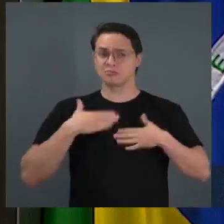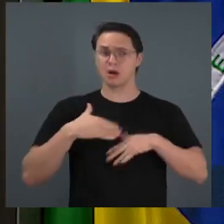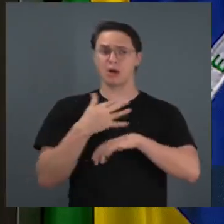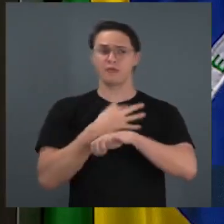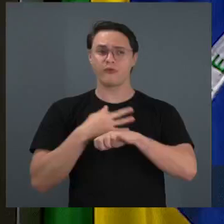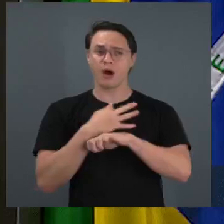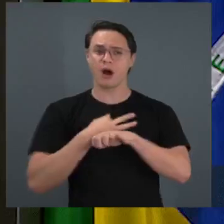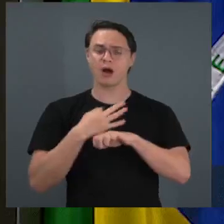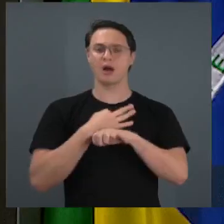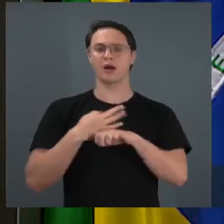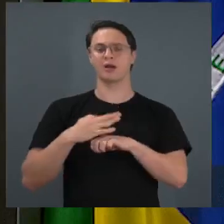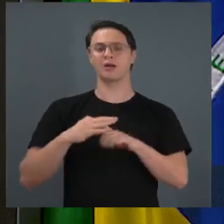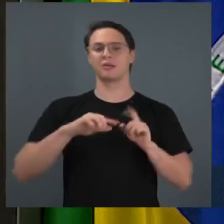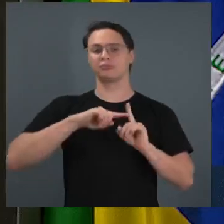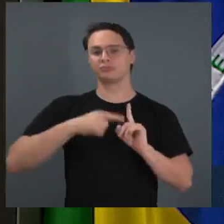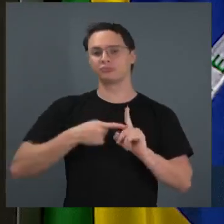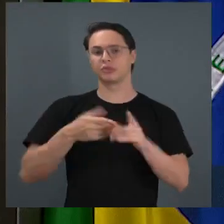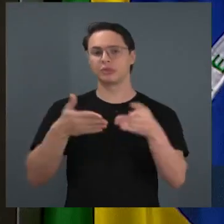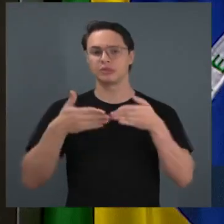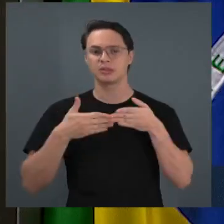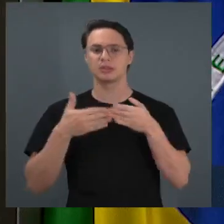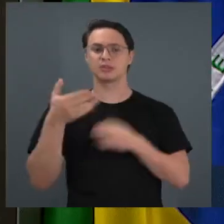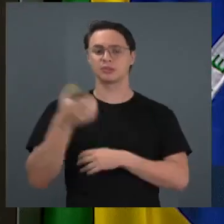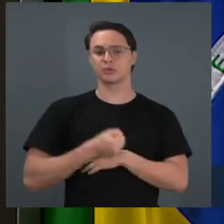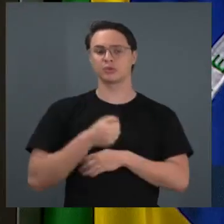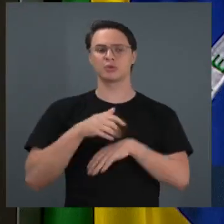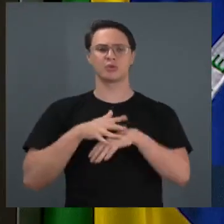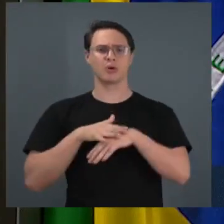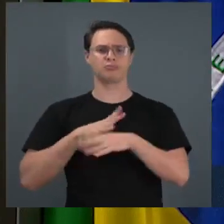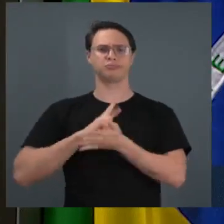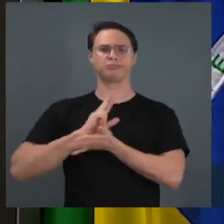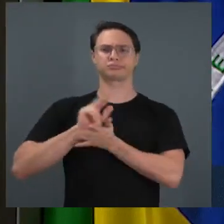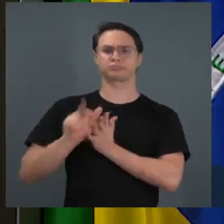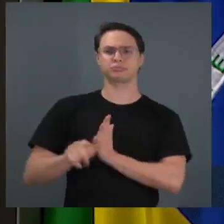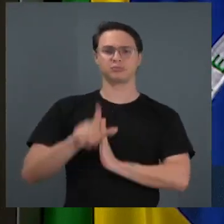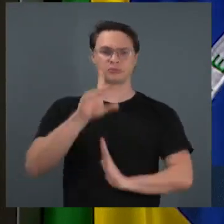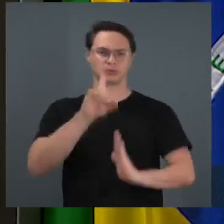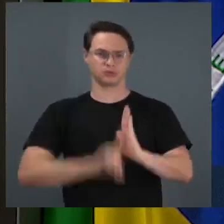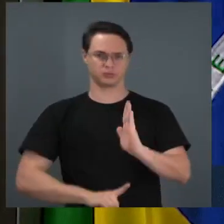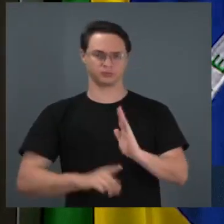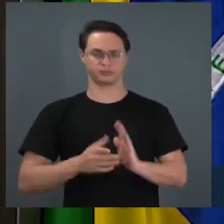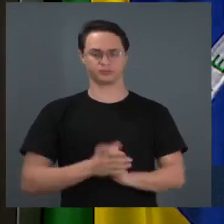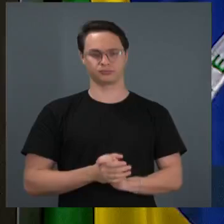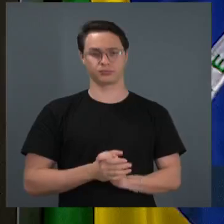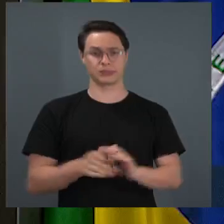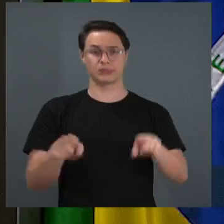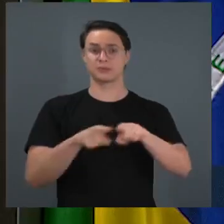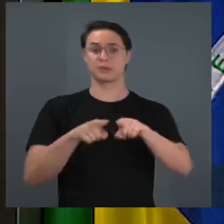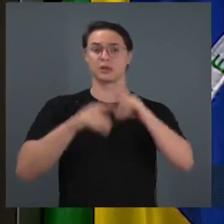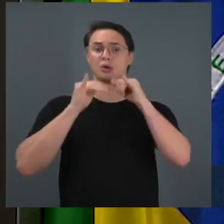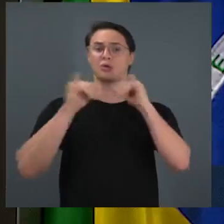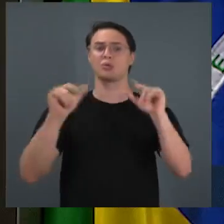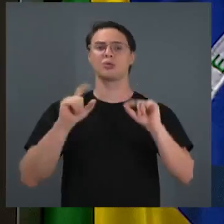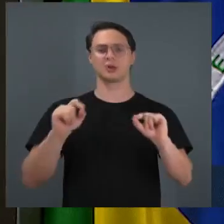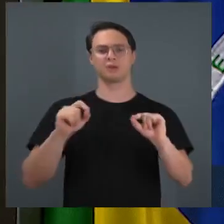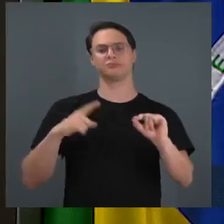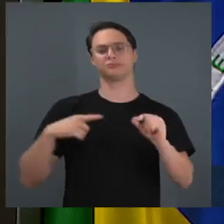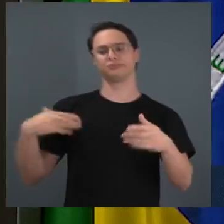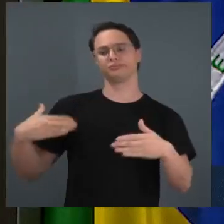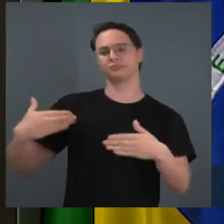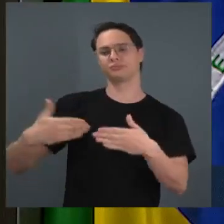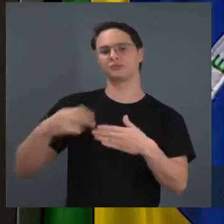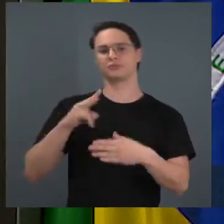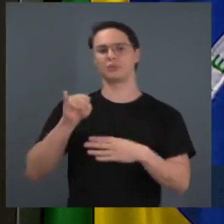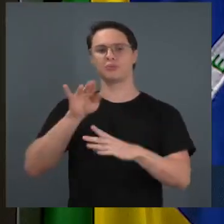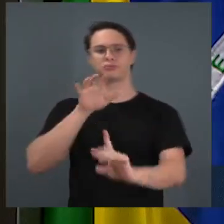adicional, licença maternidade, auxílio-doença, entre outros direitos fundamentais. E diz ele ainda que isso vai ferir